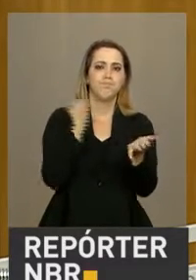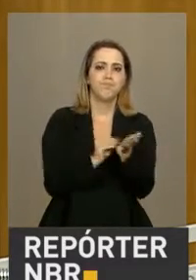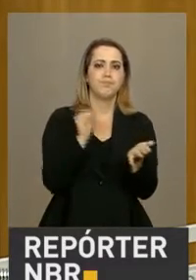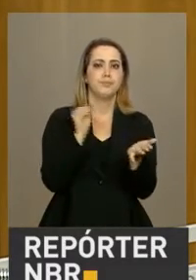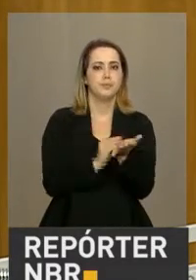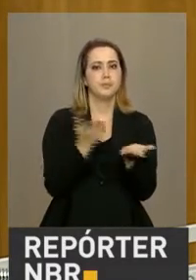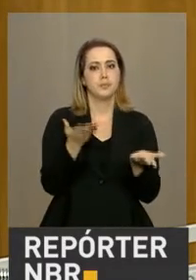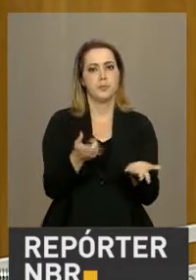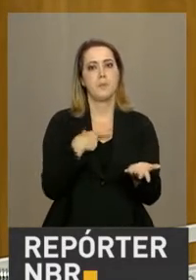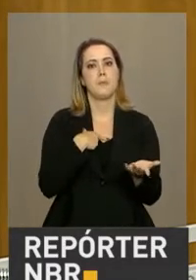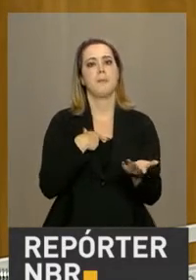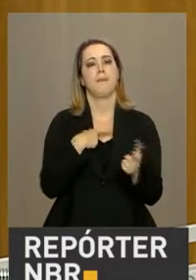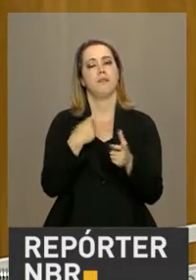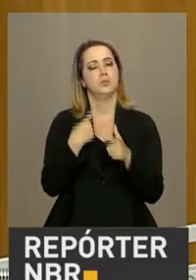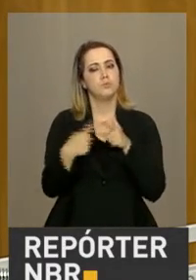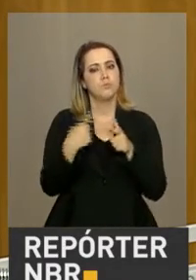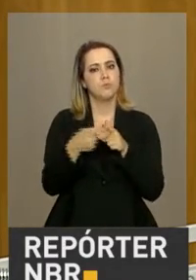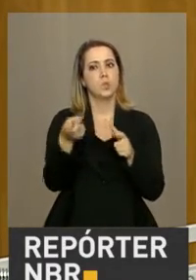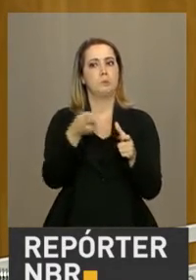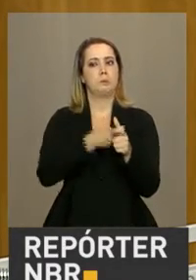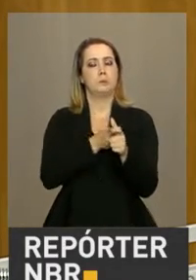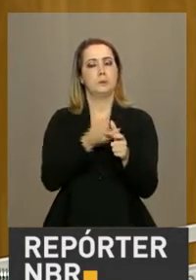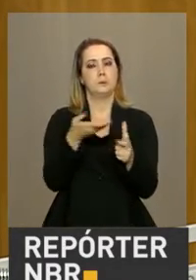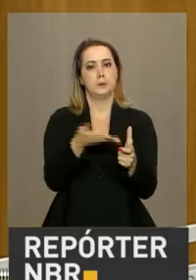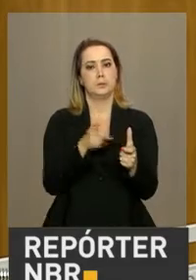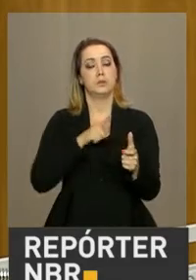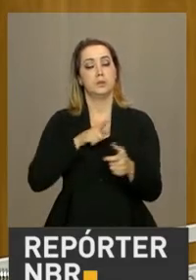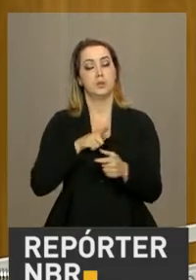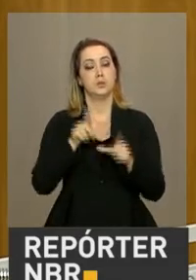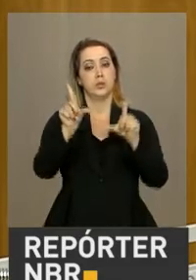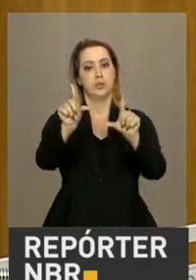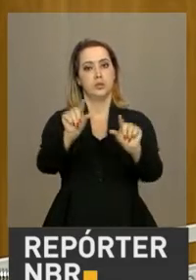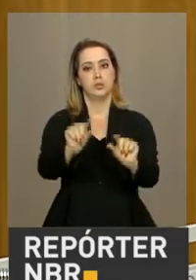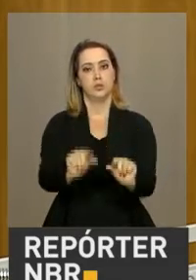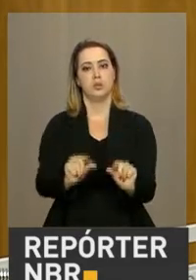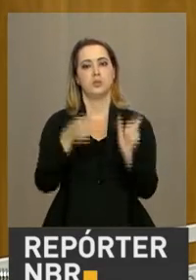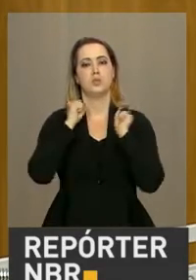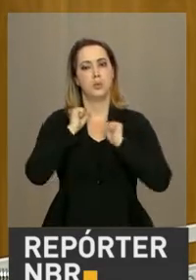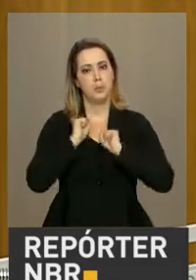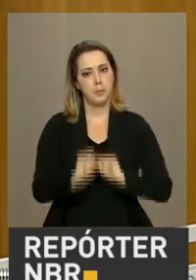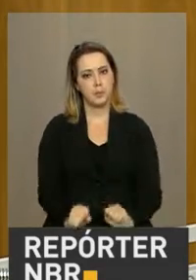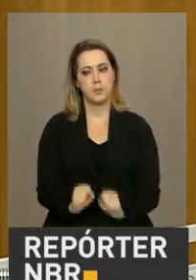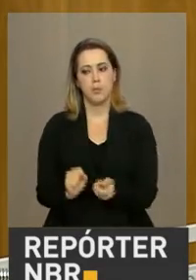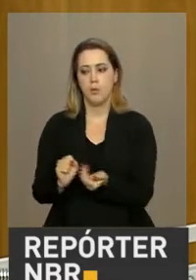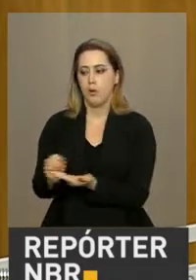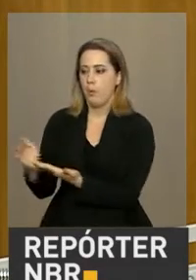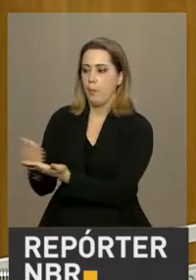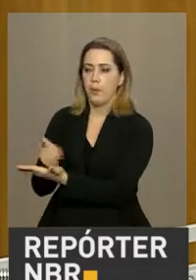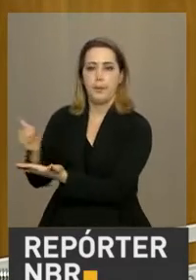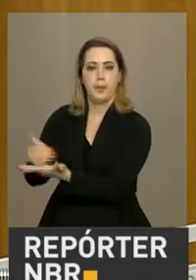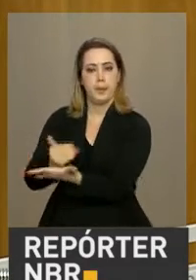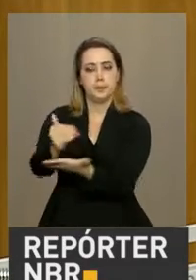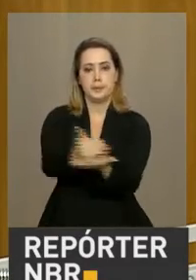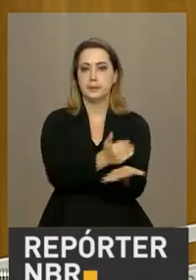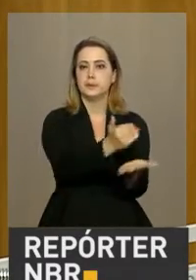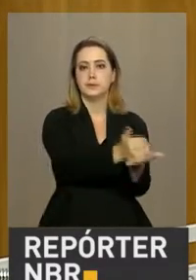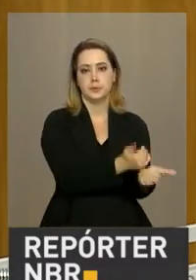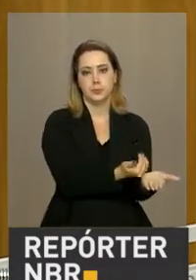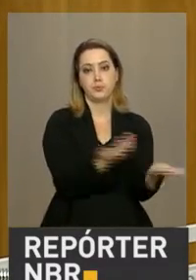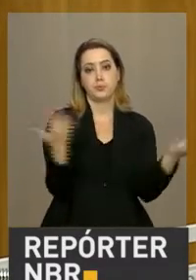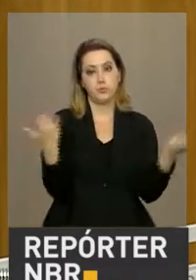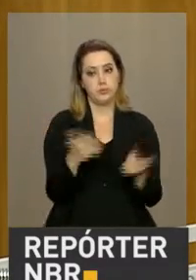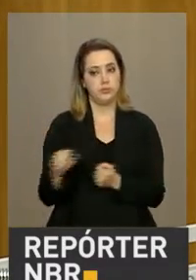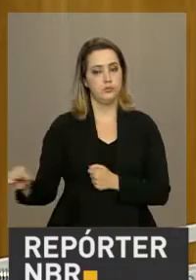vivia em recessão há uma redução na capacidade de arrecadação do próprio estado brasil hoje tem uma inflação